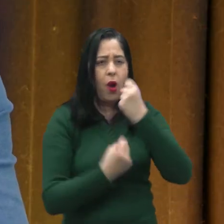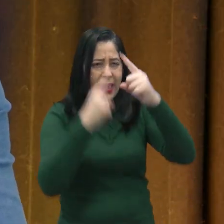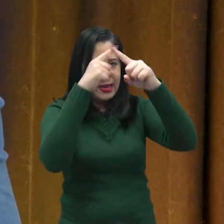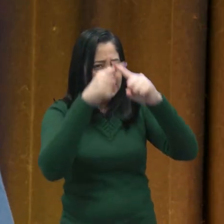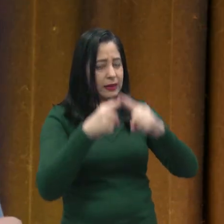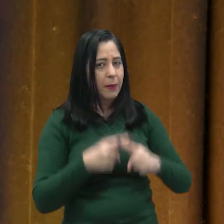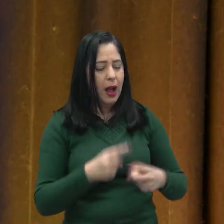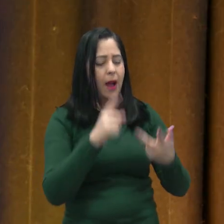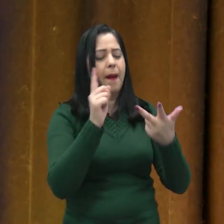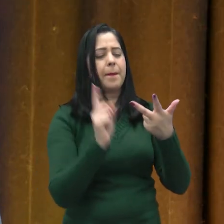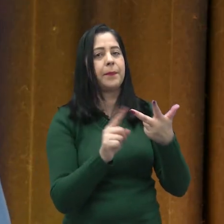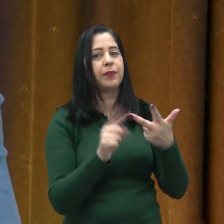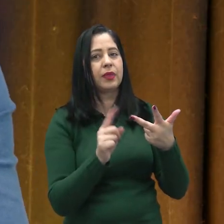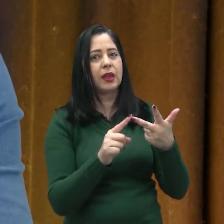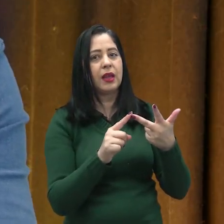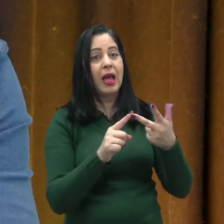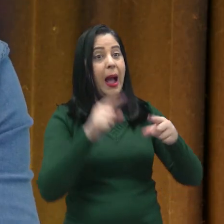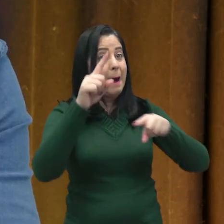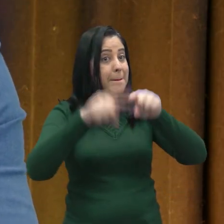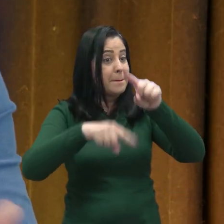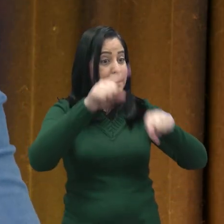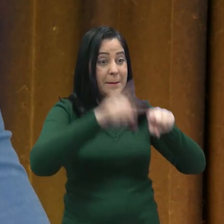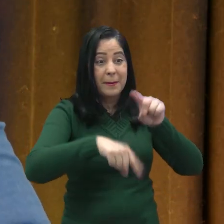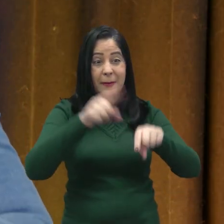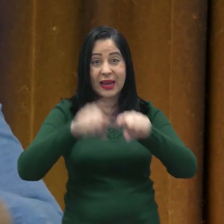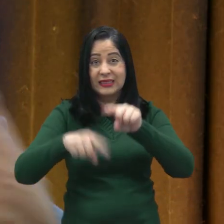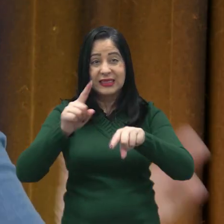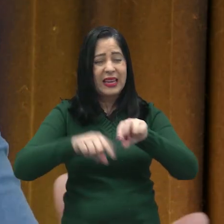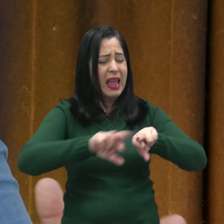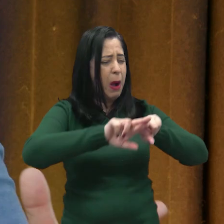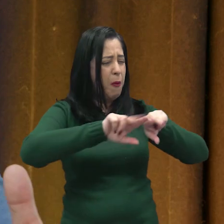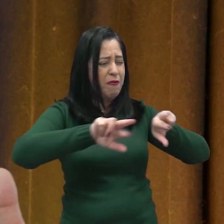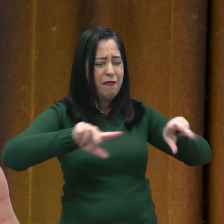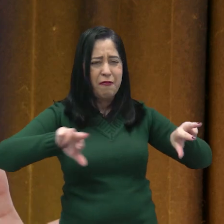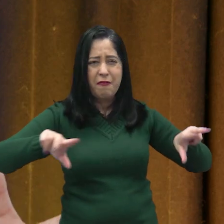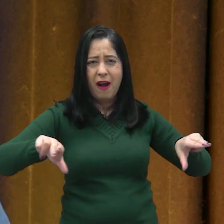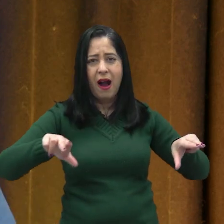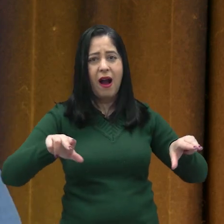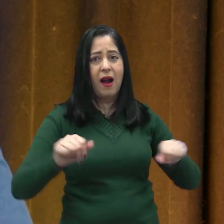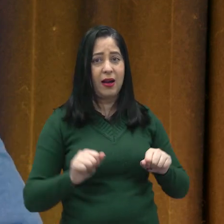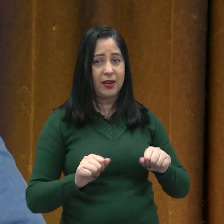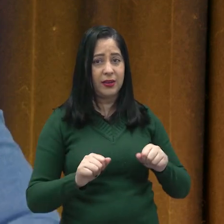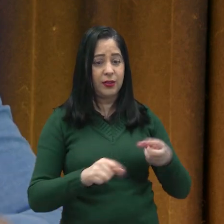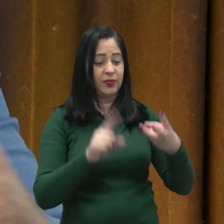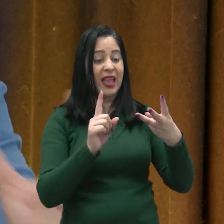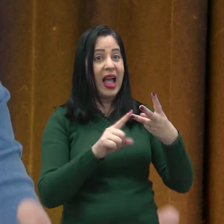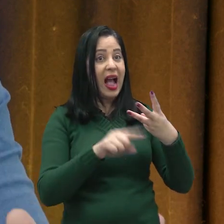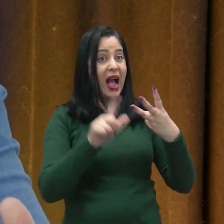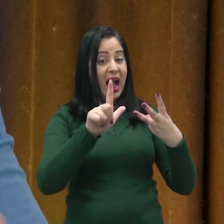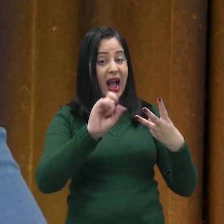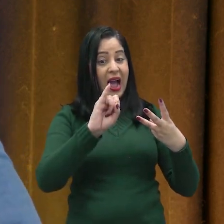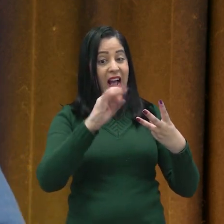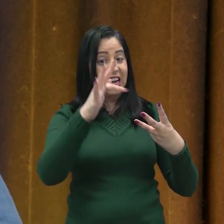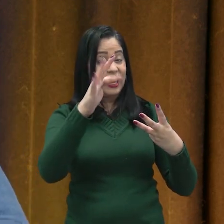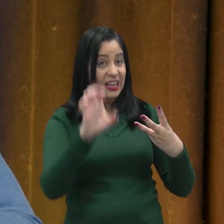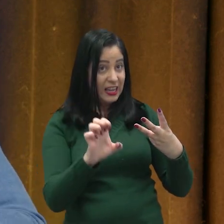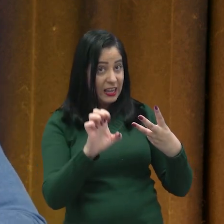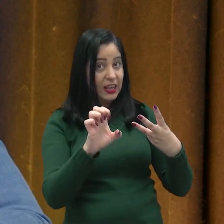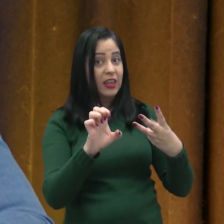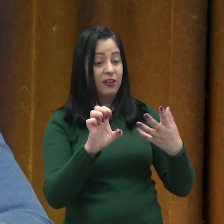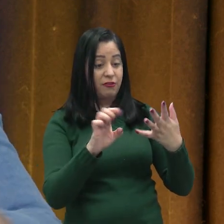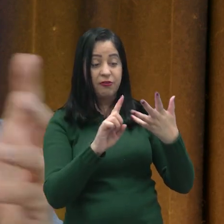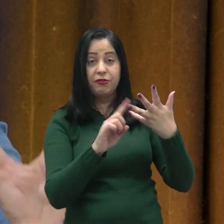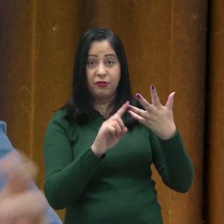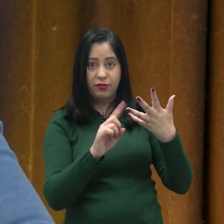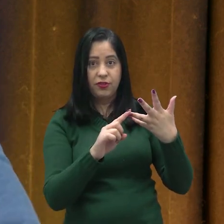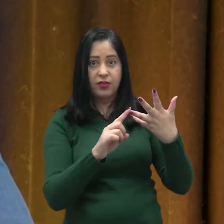maratona, trouxemos equipamentos diversos para a nossa cidade, mudamos a LIF. A LIF, a gente